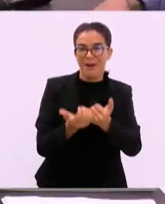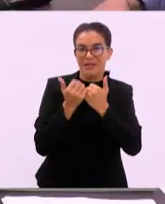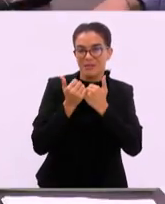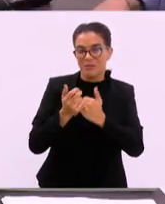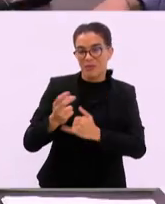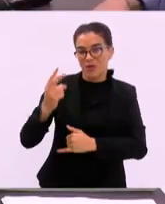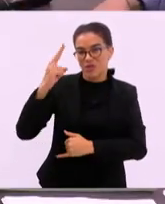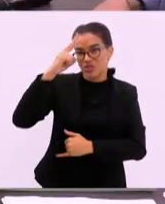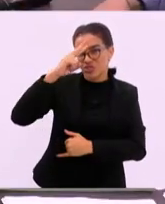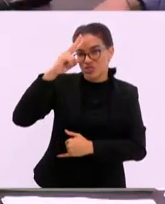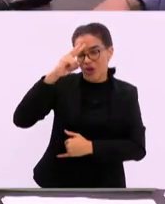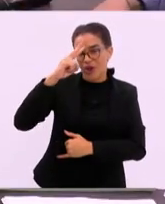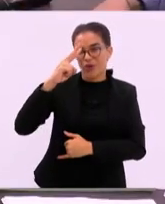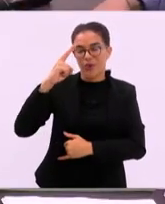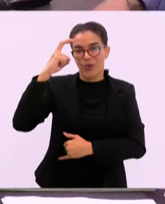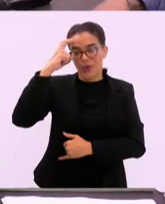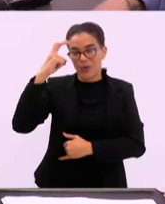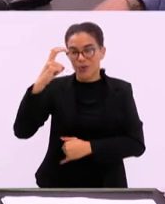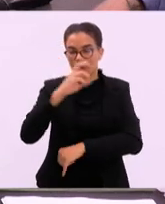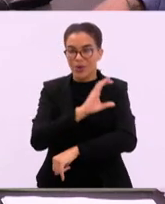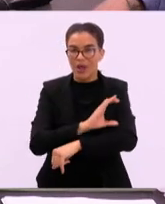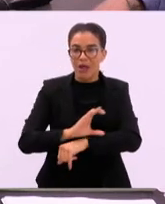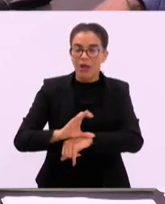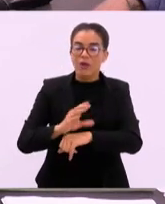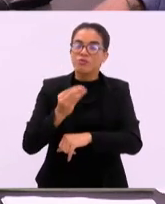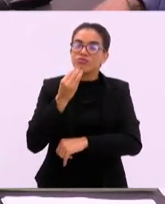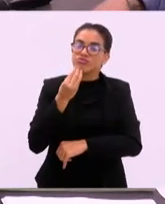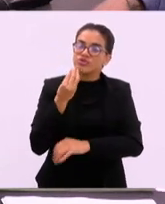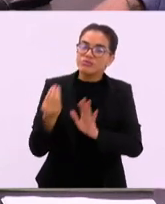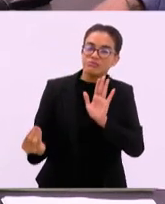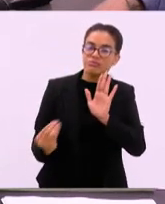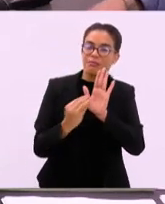histórico e cultural, podia botar como patrimônio imaterial, né?